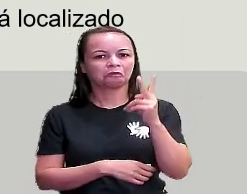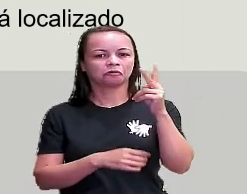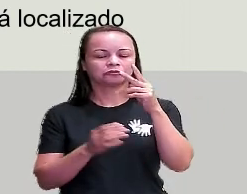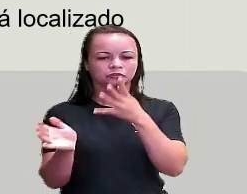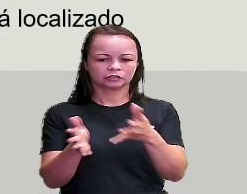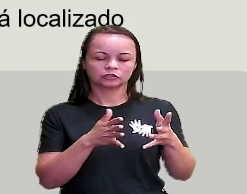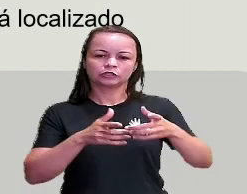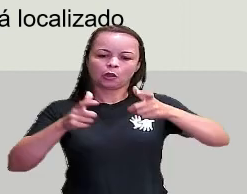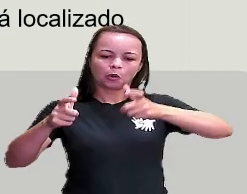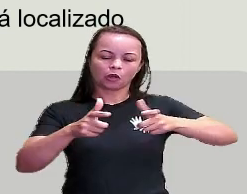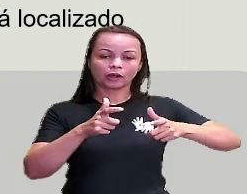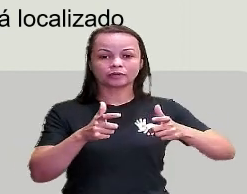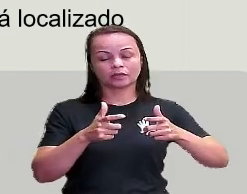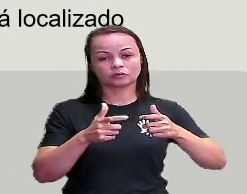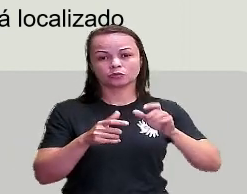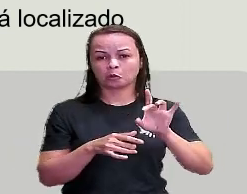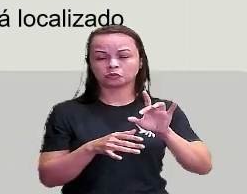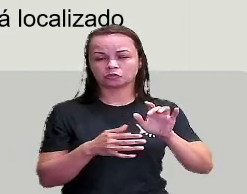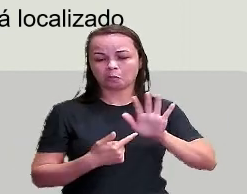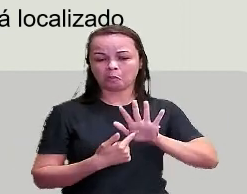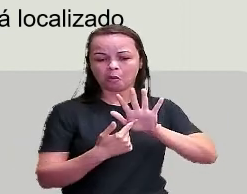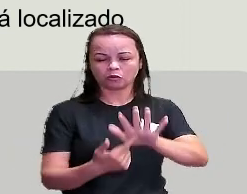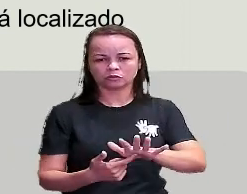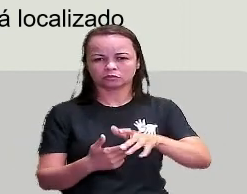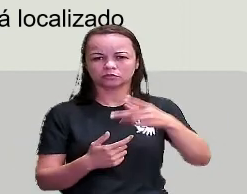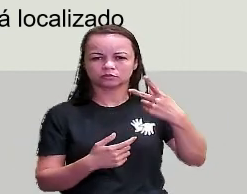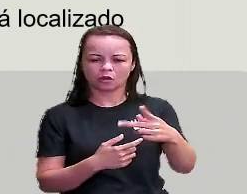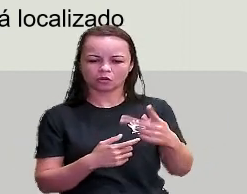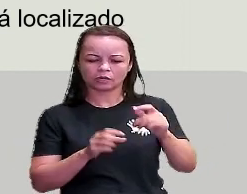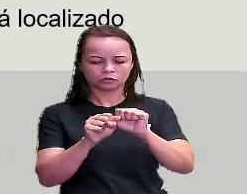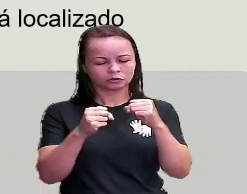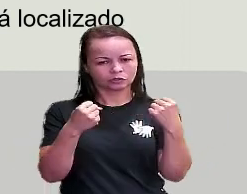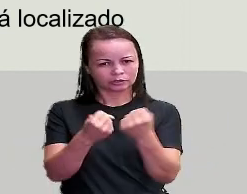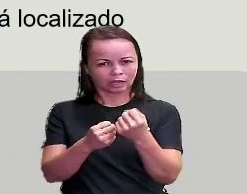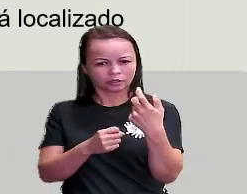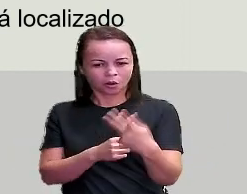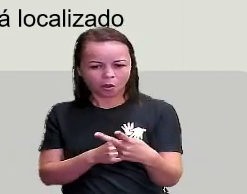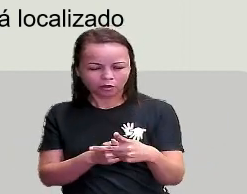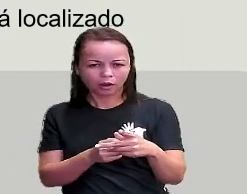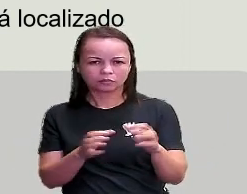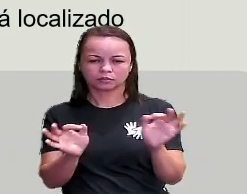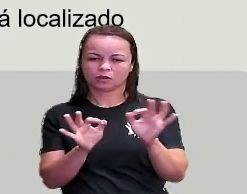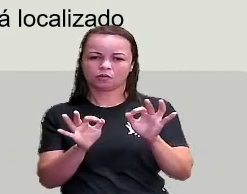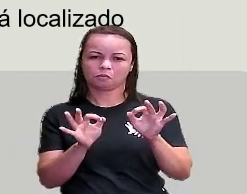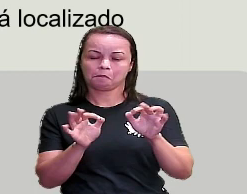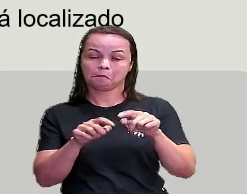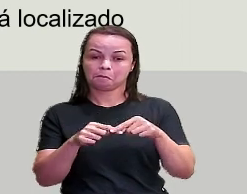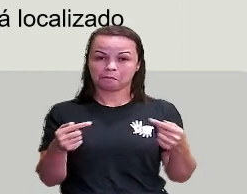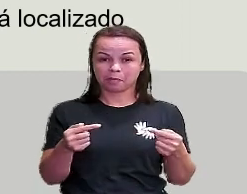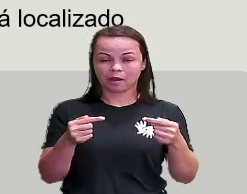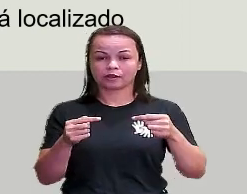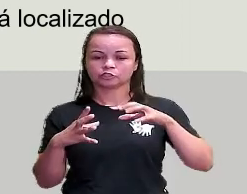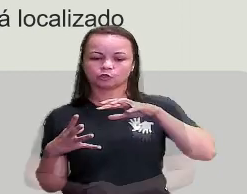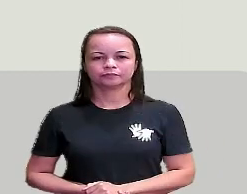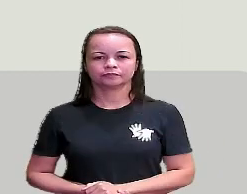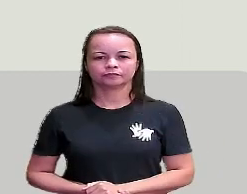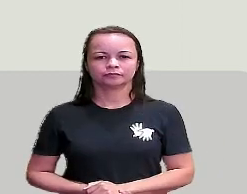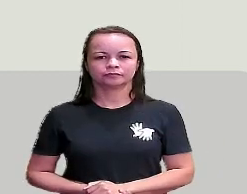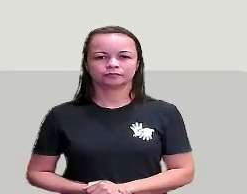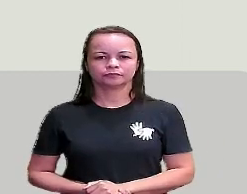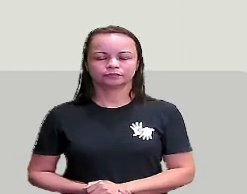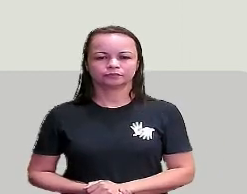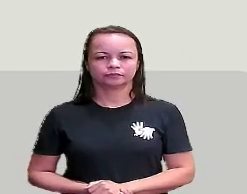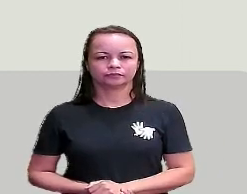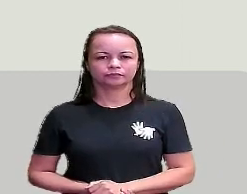porque ele não só reflete a história da sua sociedade local, mas ele vai refletir mundialmente.